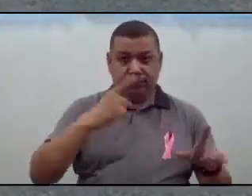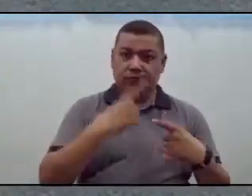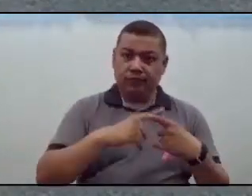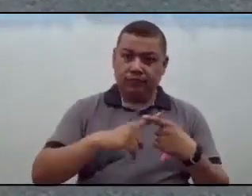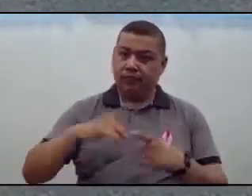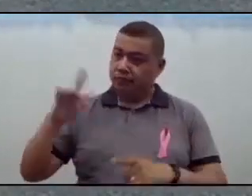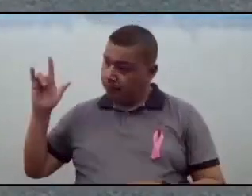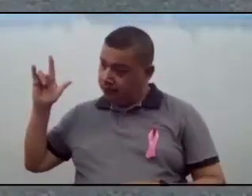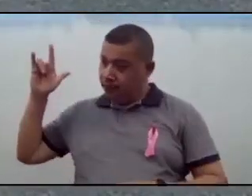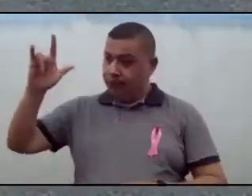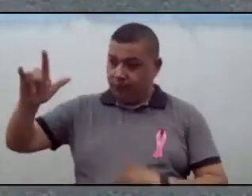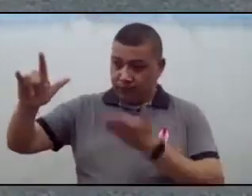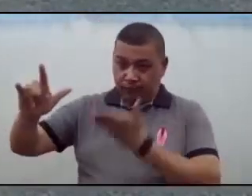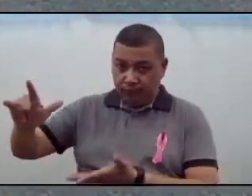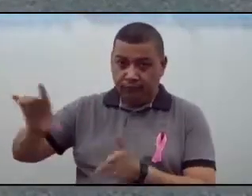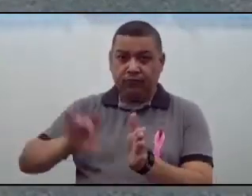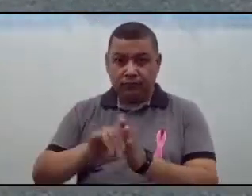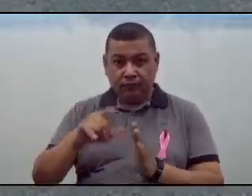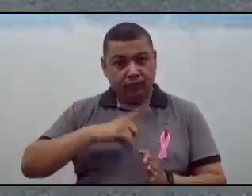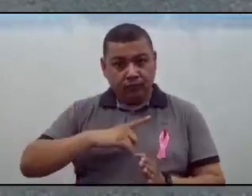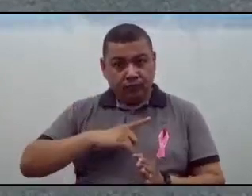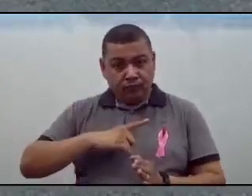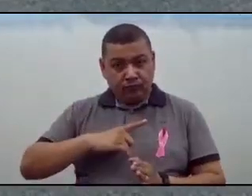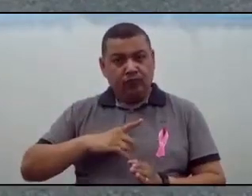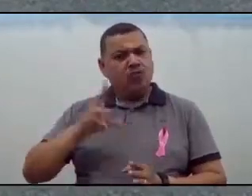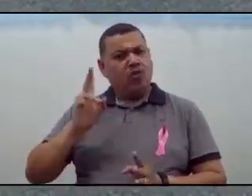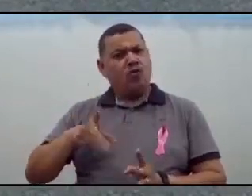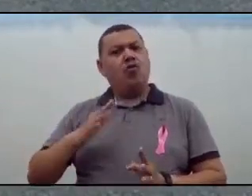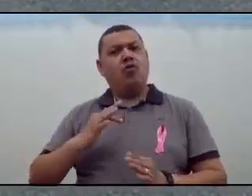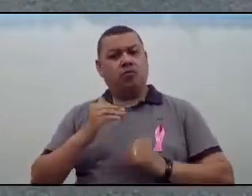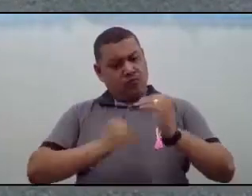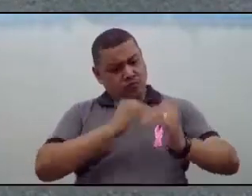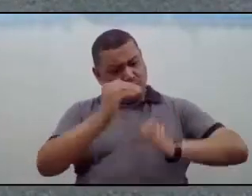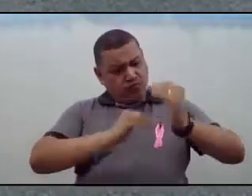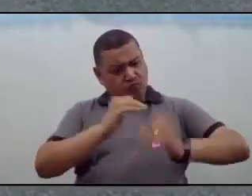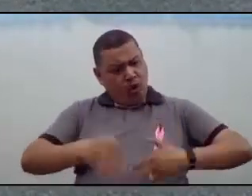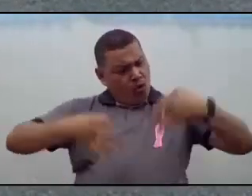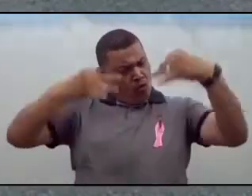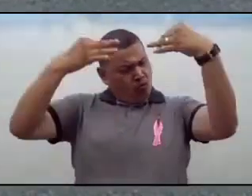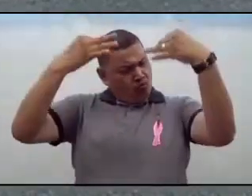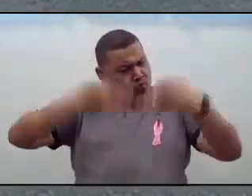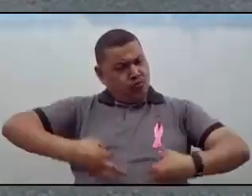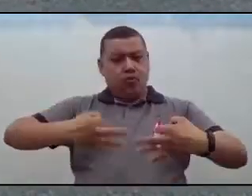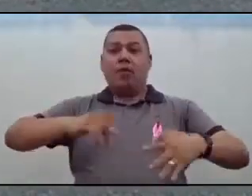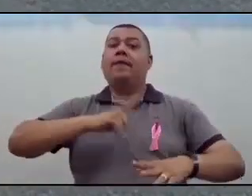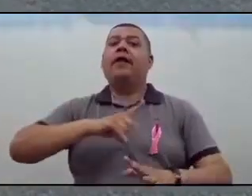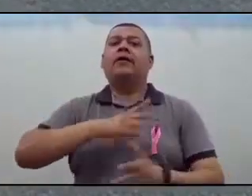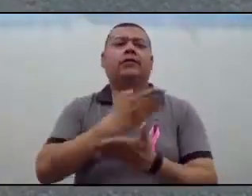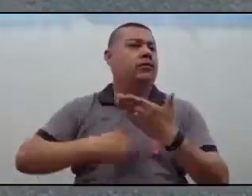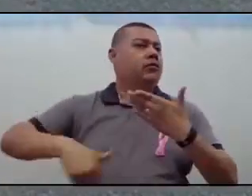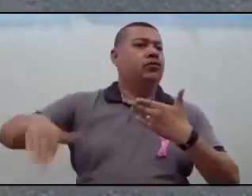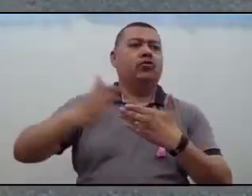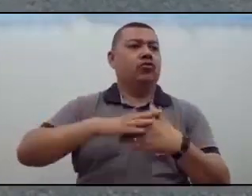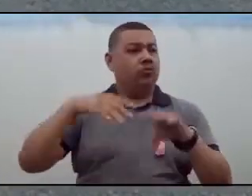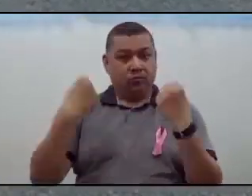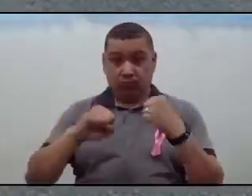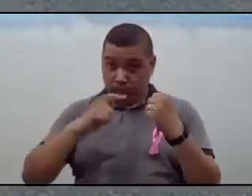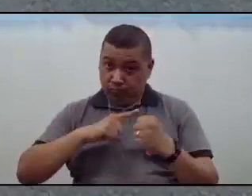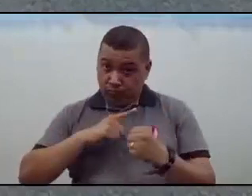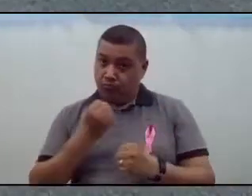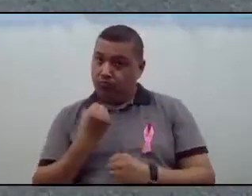aeroporto de Cacoal venha a ser um aeroporto de excelência, com todos os equipamentos necessários para o bom